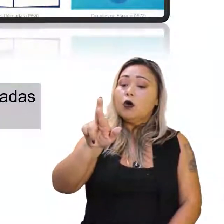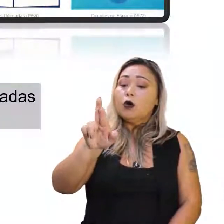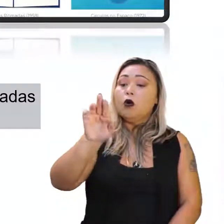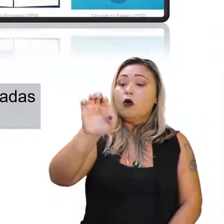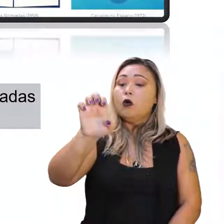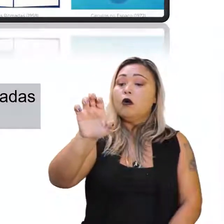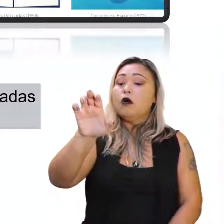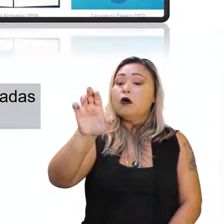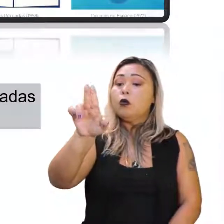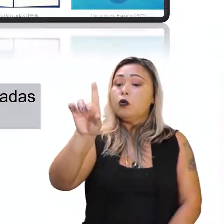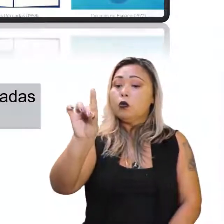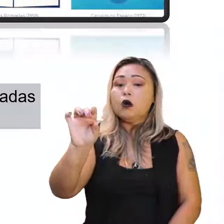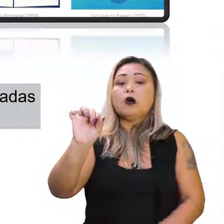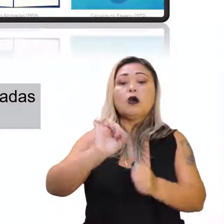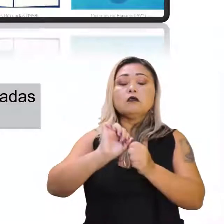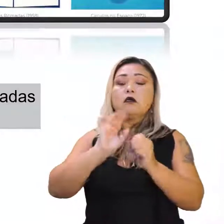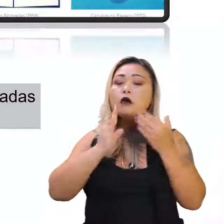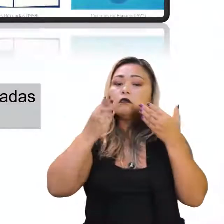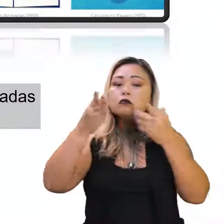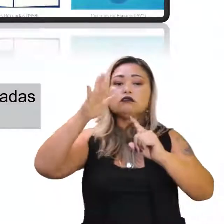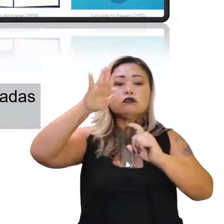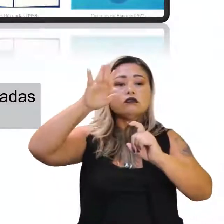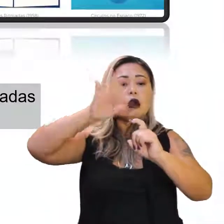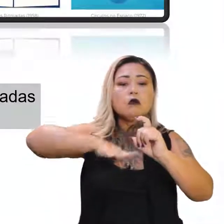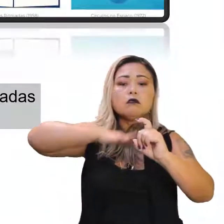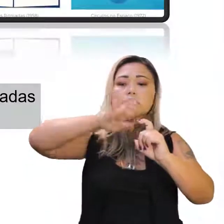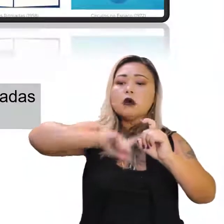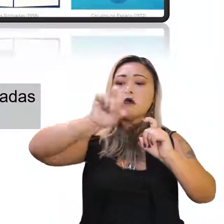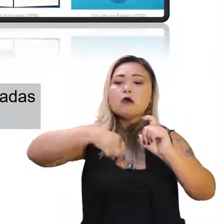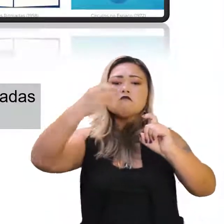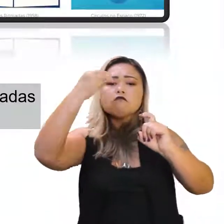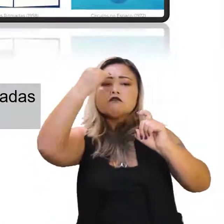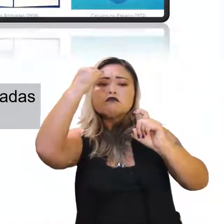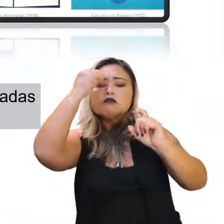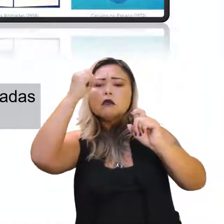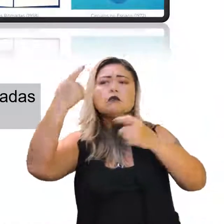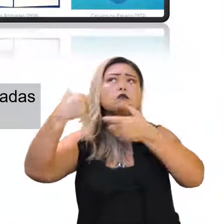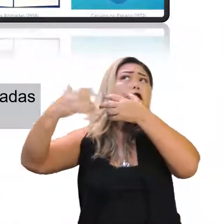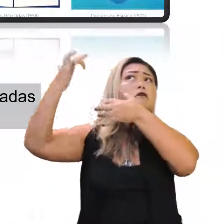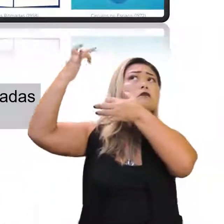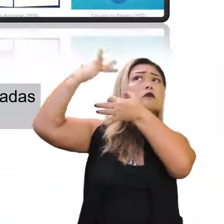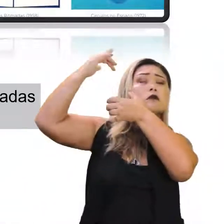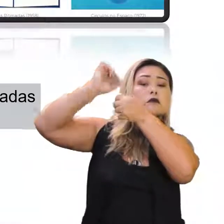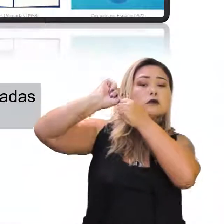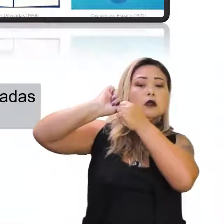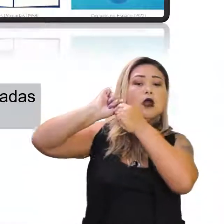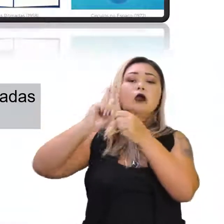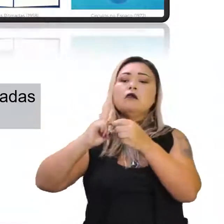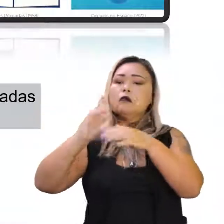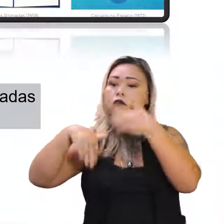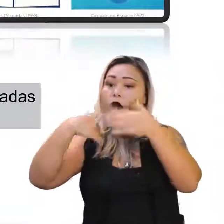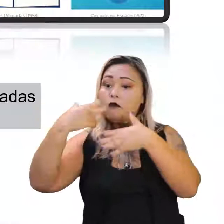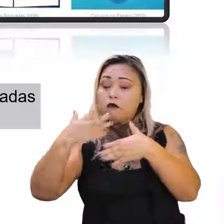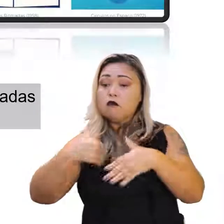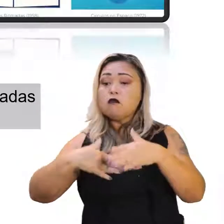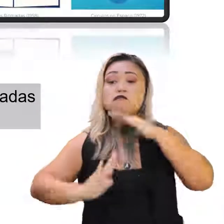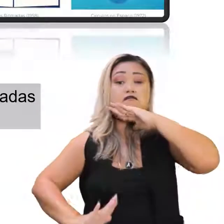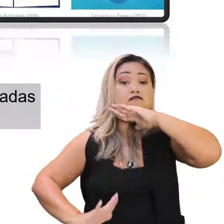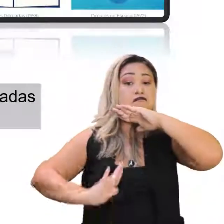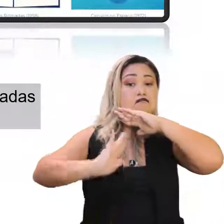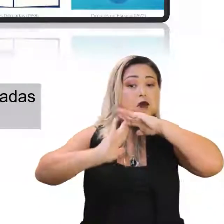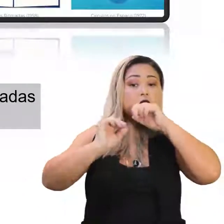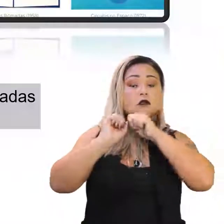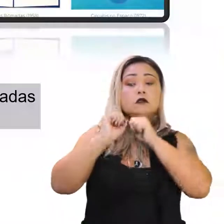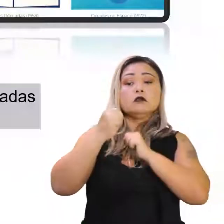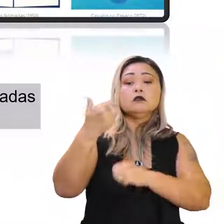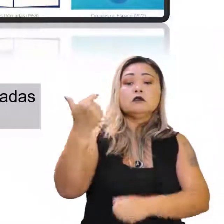refere ao mito, à memória e ao inconsciente. Ganhou força na segunda metade do século,